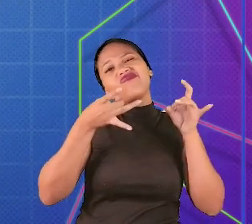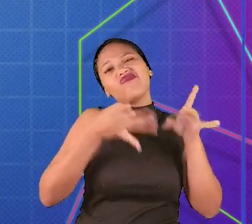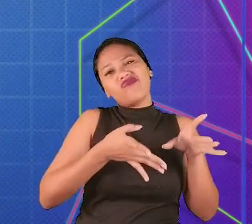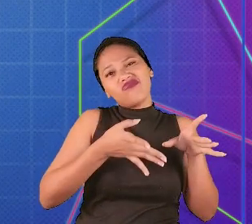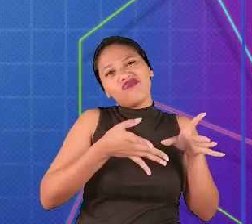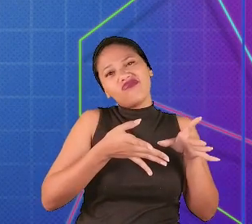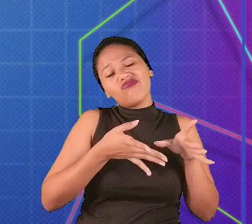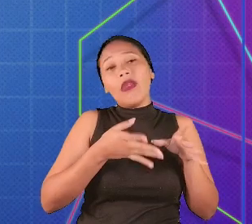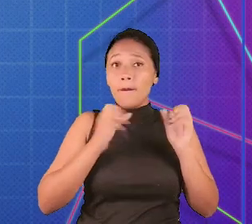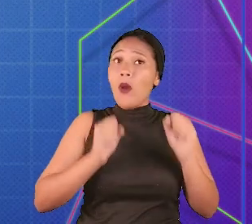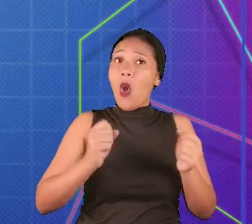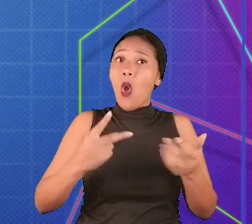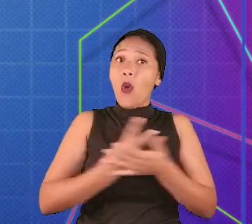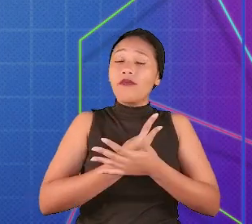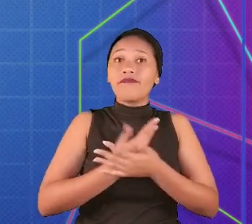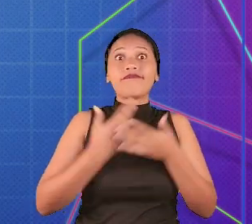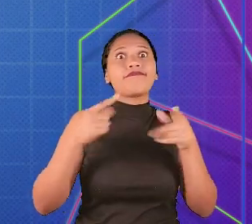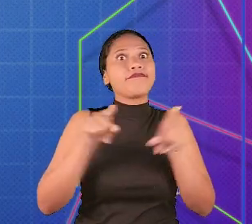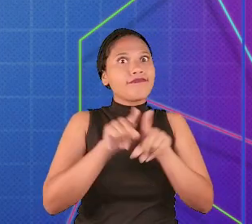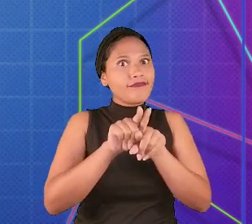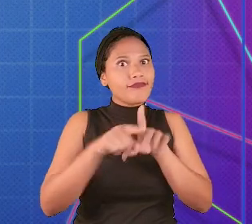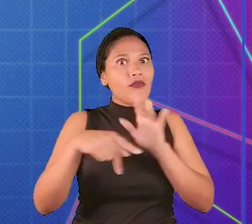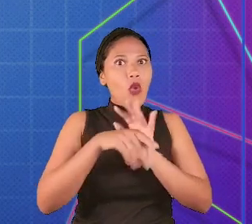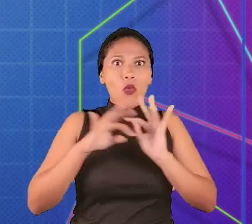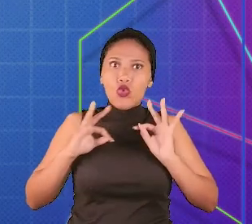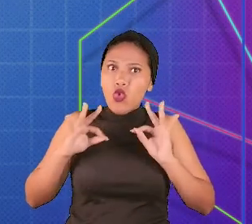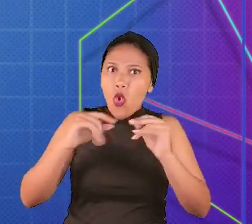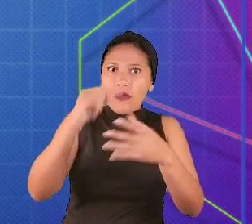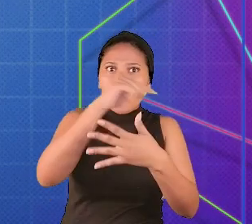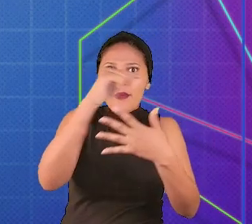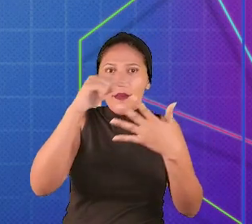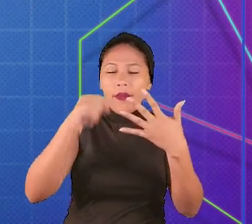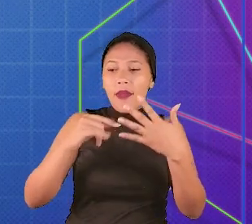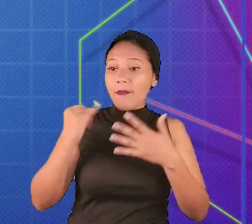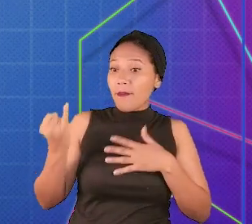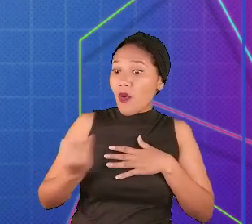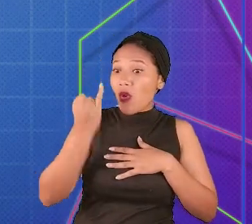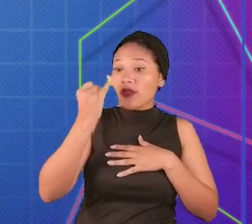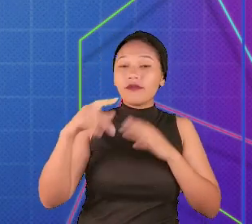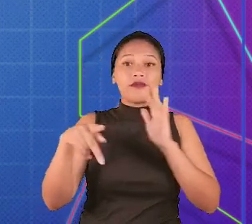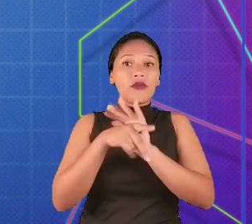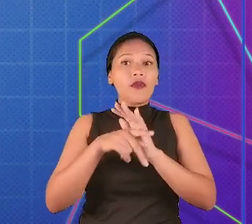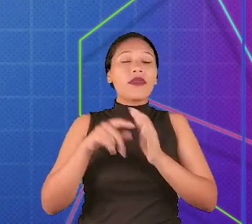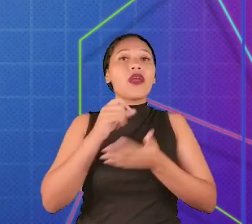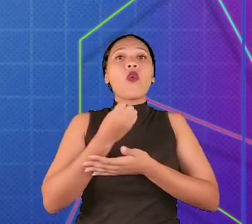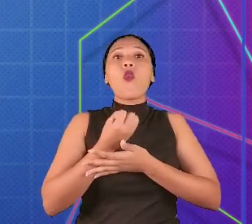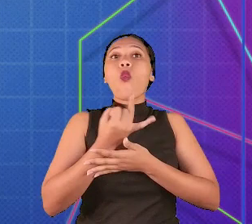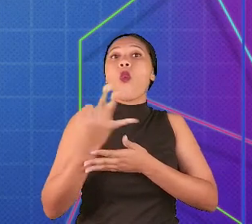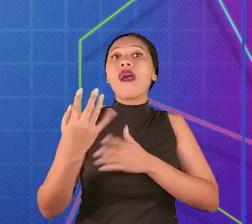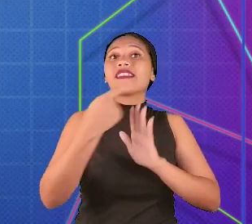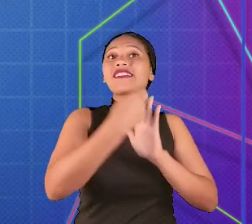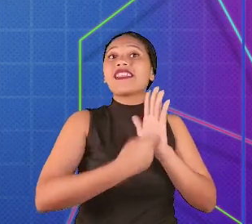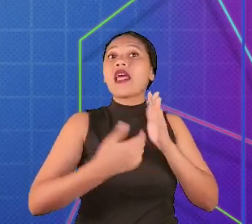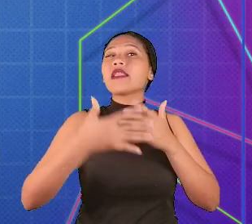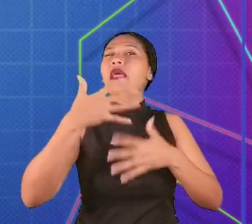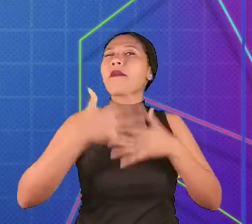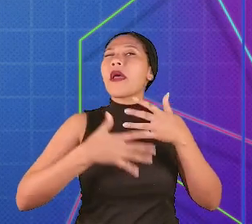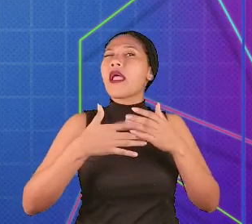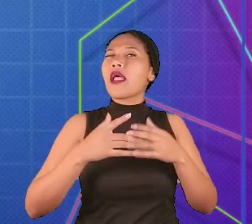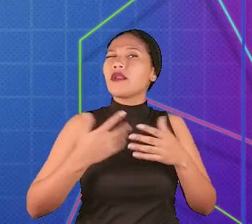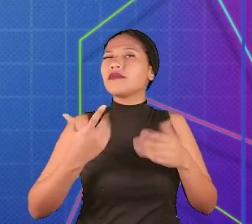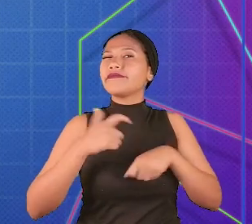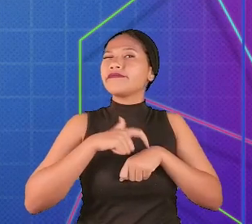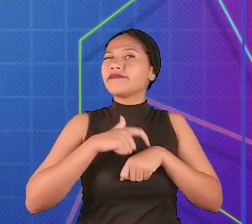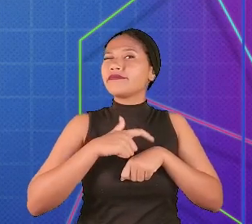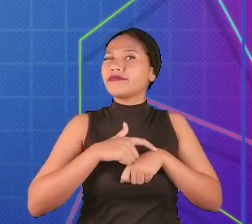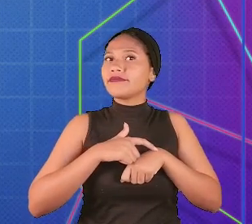mesmo a abandoná-lo. Aliás, em todos os casos, é importante ficar de olho se a quantidade de texto não está atrapalhando o